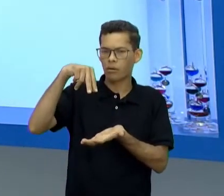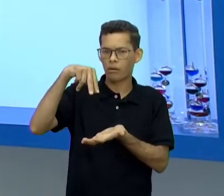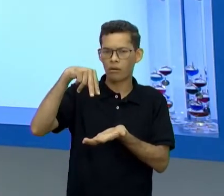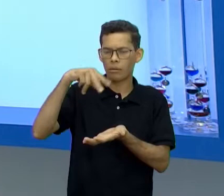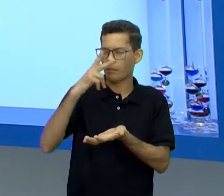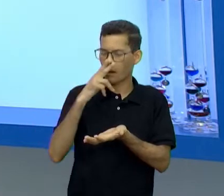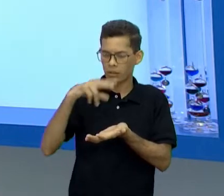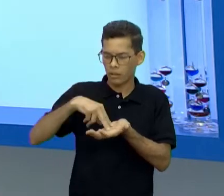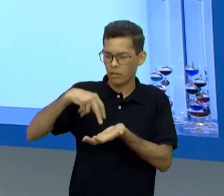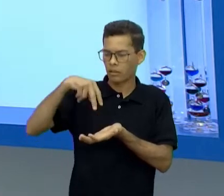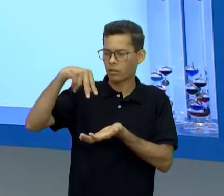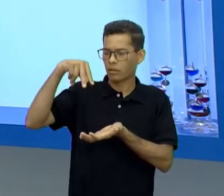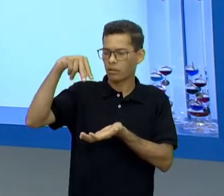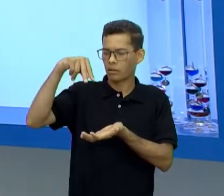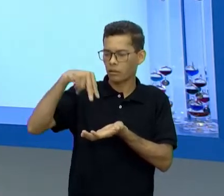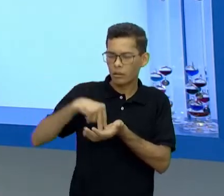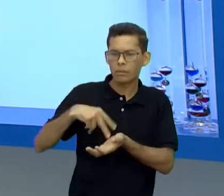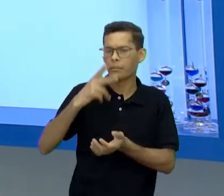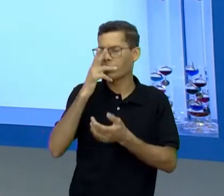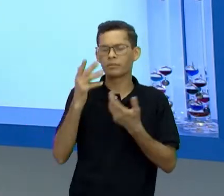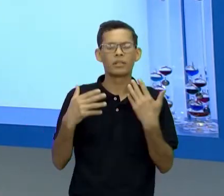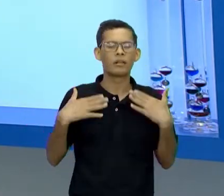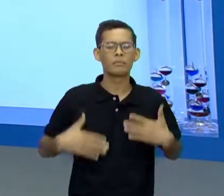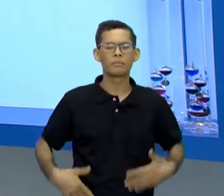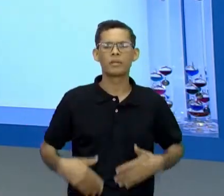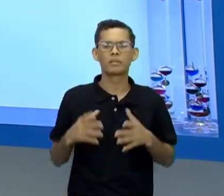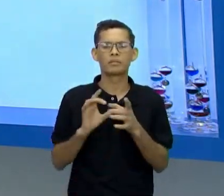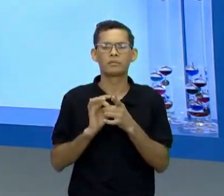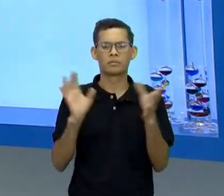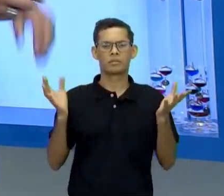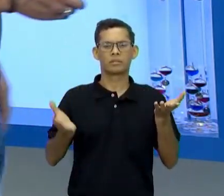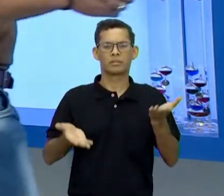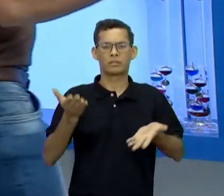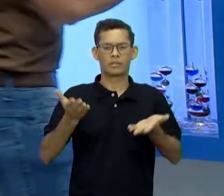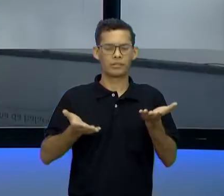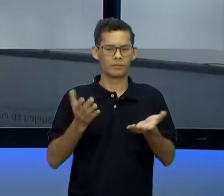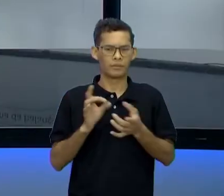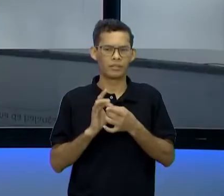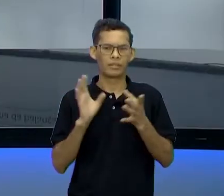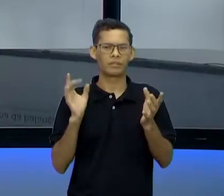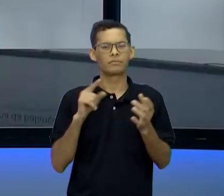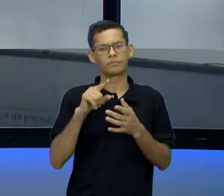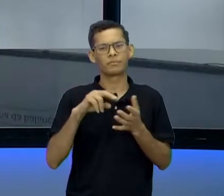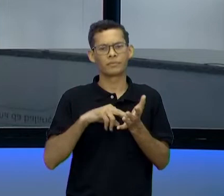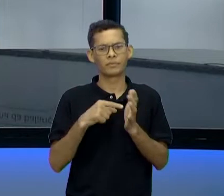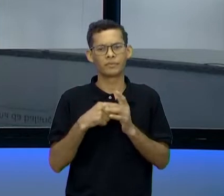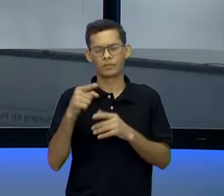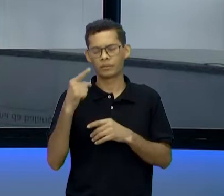sensação de sem peso, sem força de sustentação. Aí sim, você está no estado de